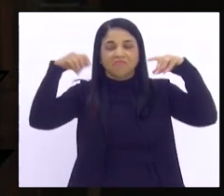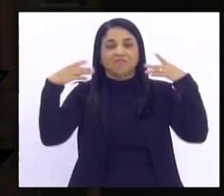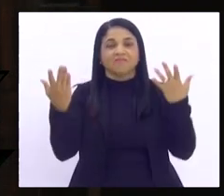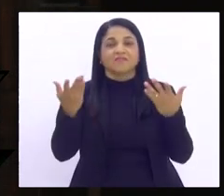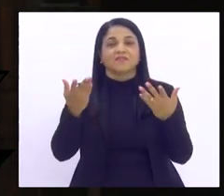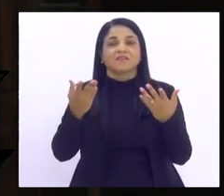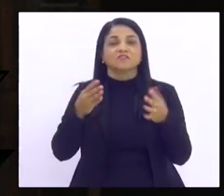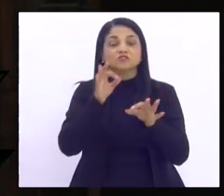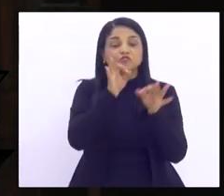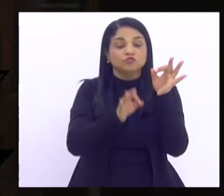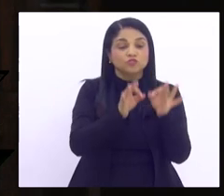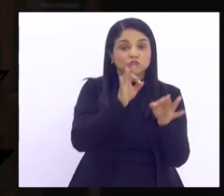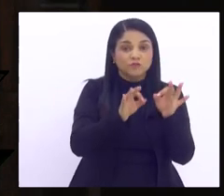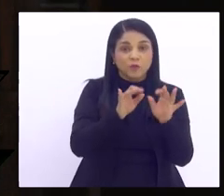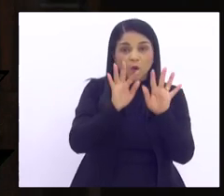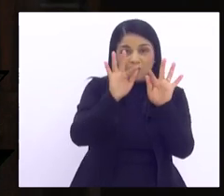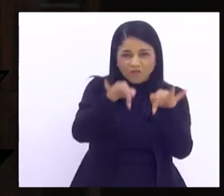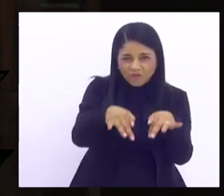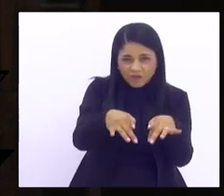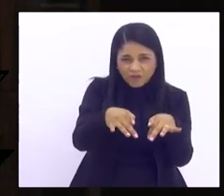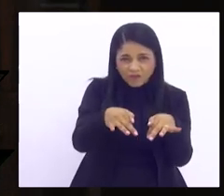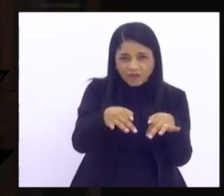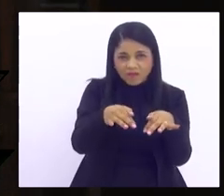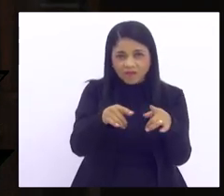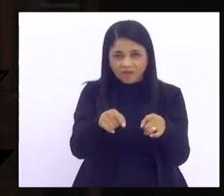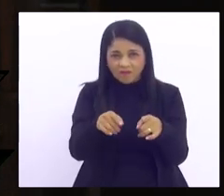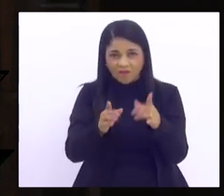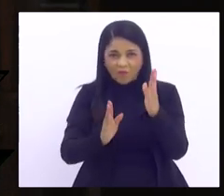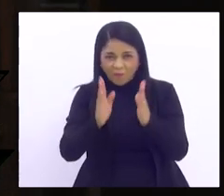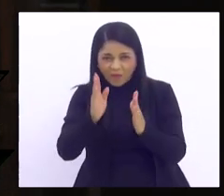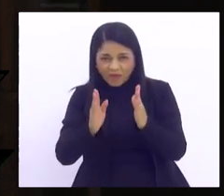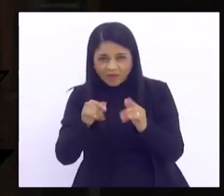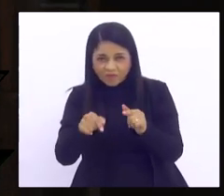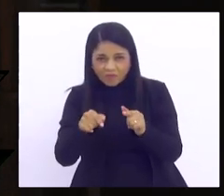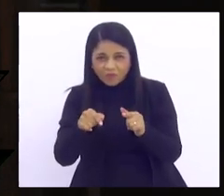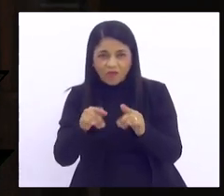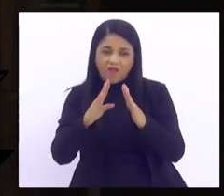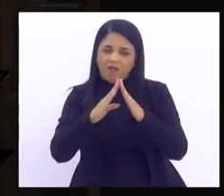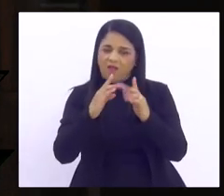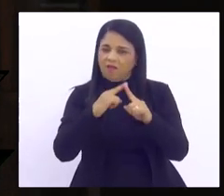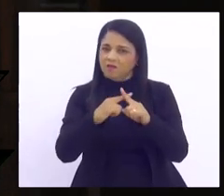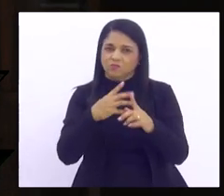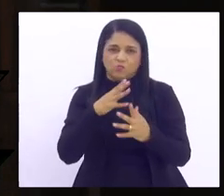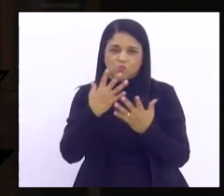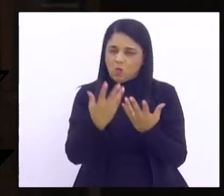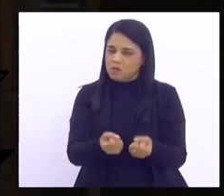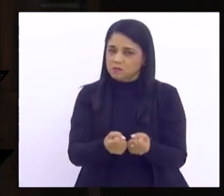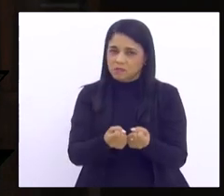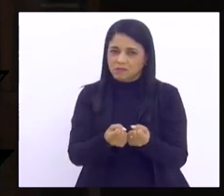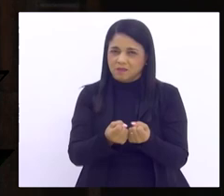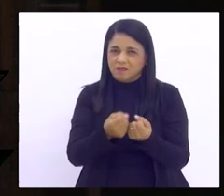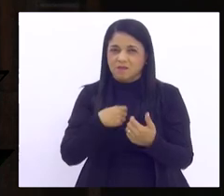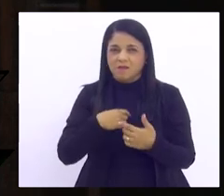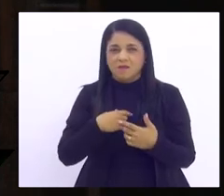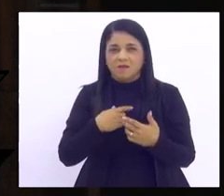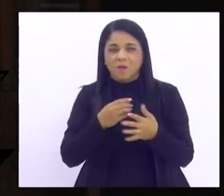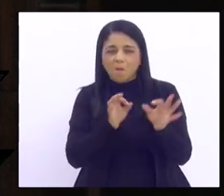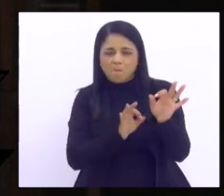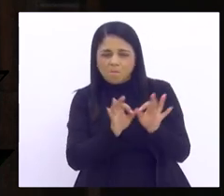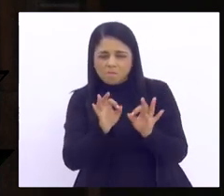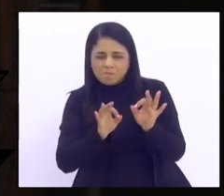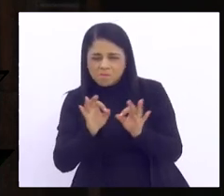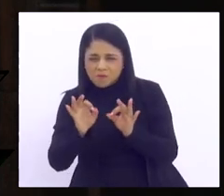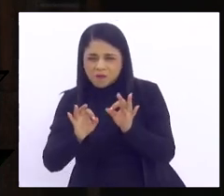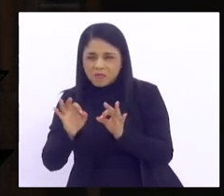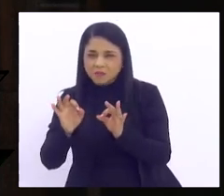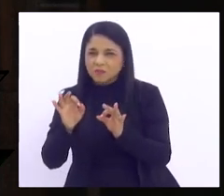justificaria os meios. Mas a Igreja não aceita esse princípio de Maquiavel. Estou falando maquiavélico. Quer dizer, quando ele quer uma coisa, ele